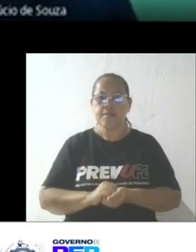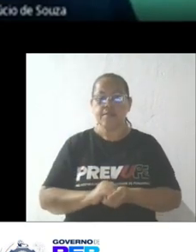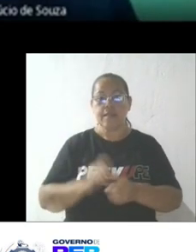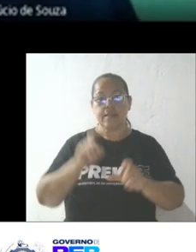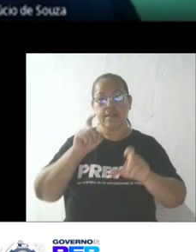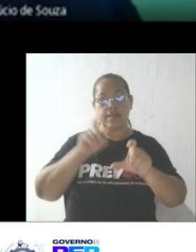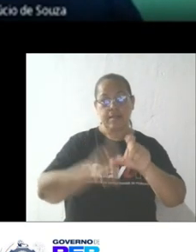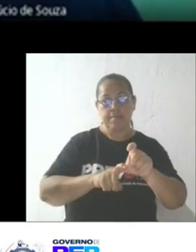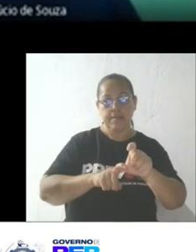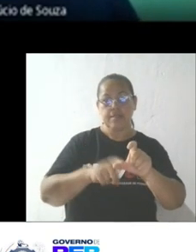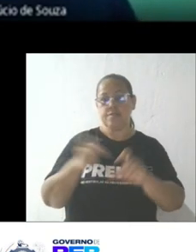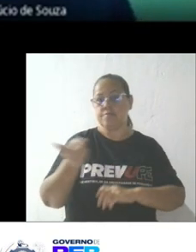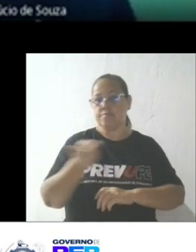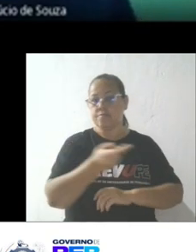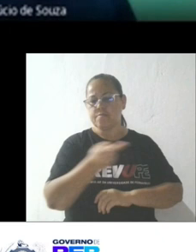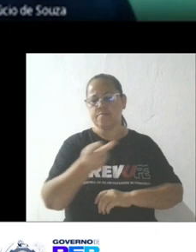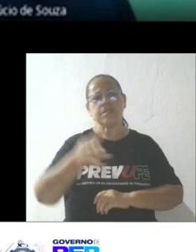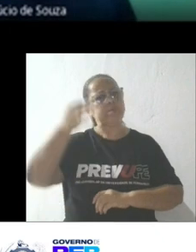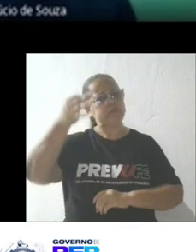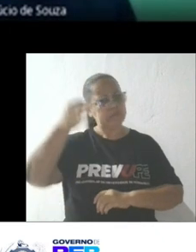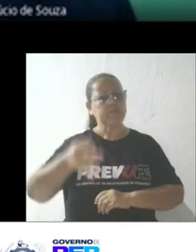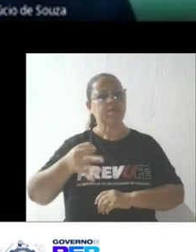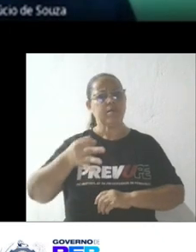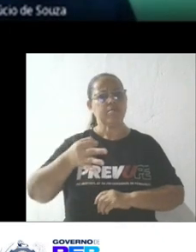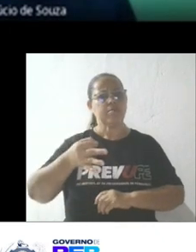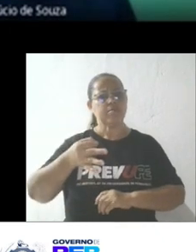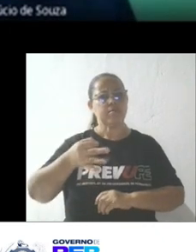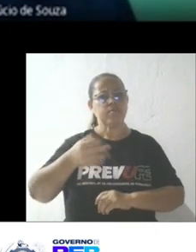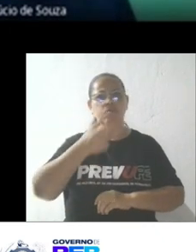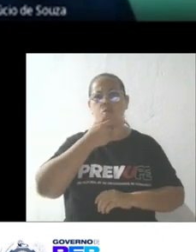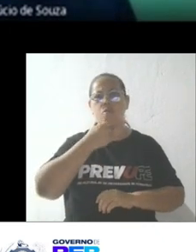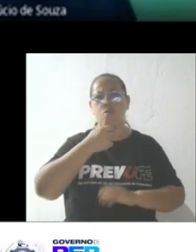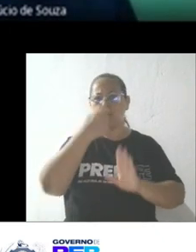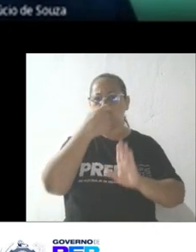correto o autor quer mesclar essas duas